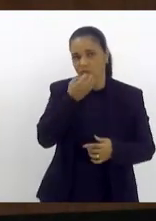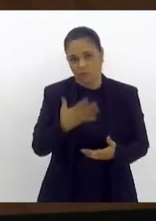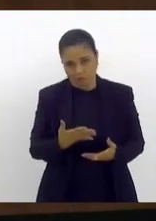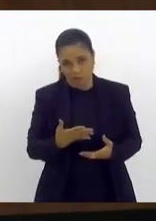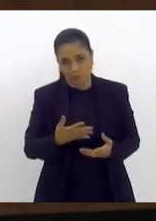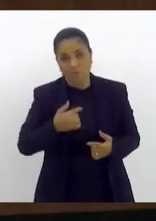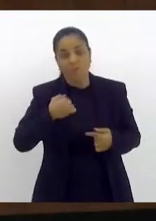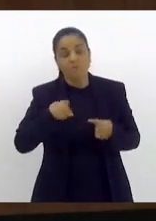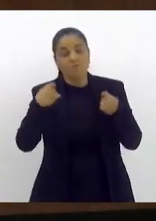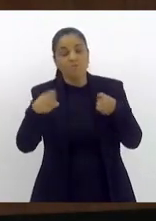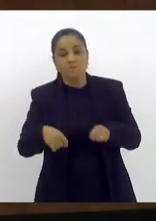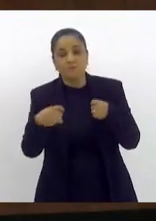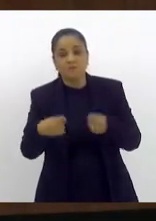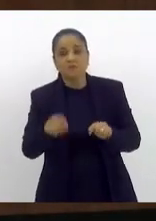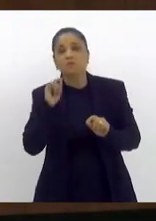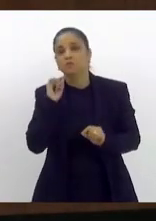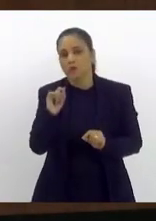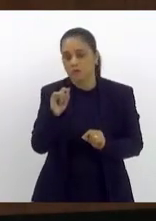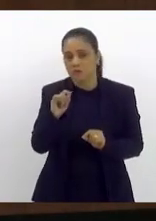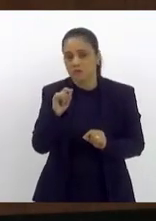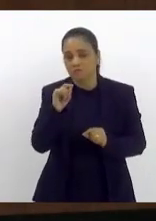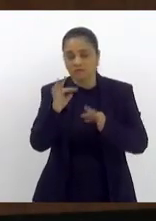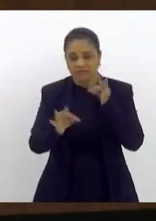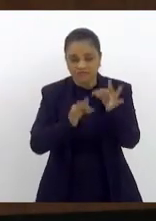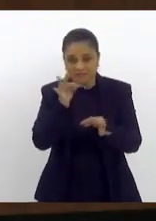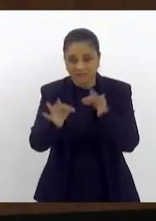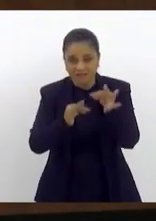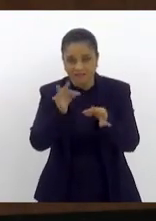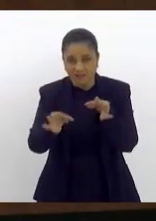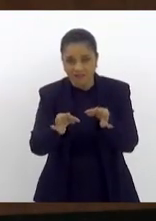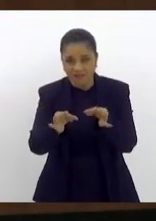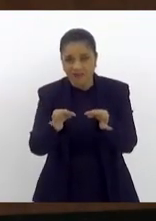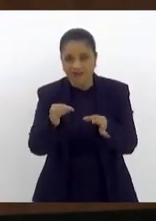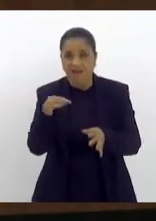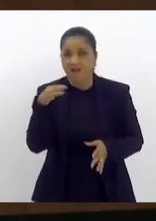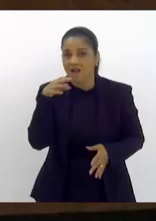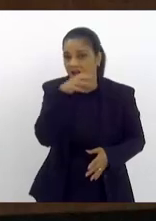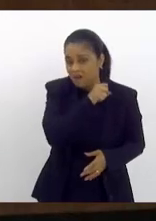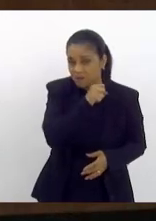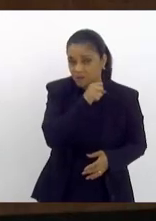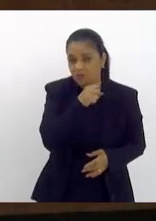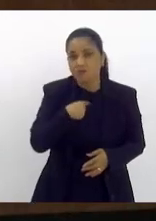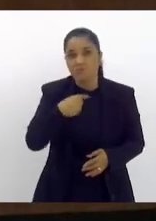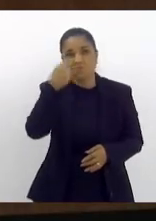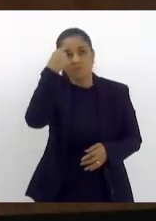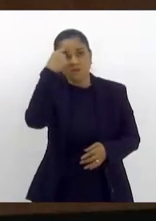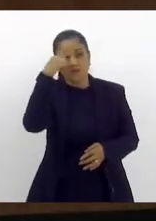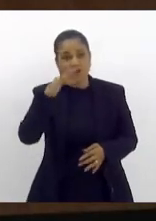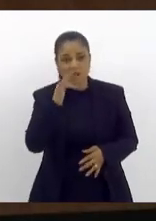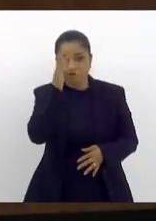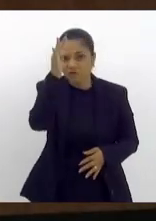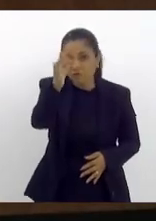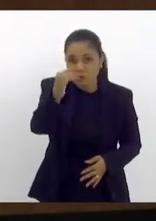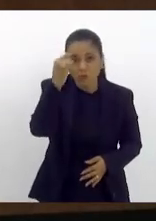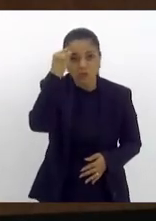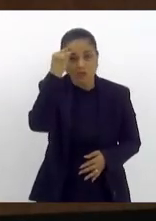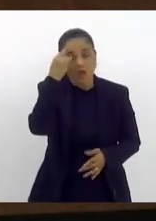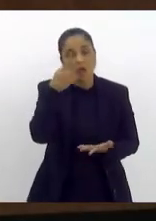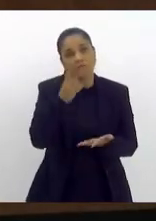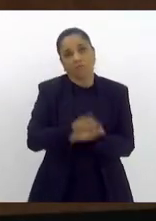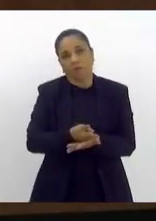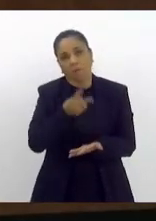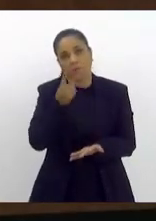tratar em solução prática para resolver o problema e pensar só no ideal, eu vou ficar patinando,